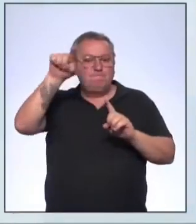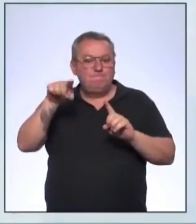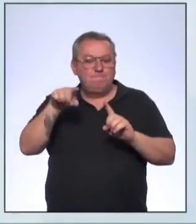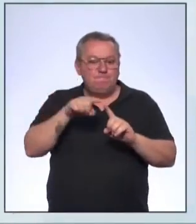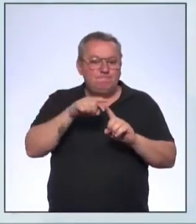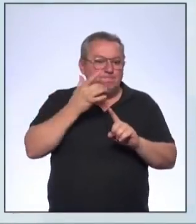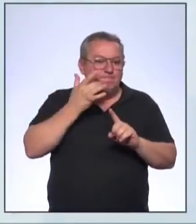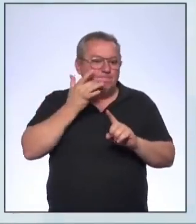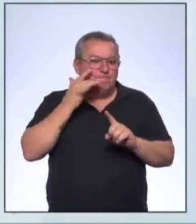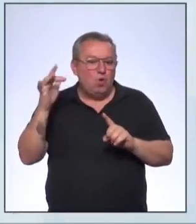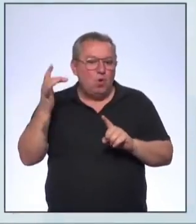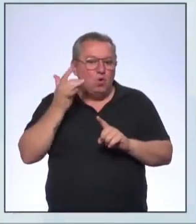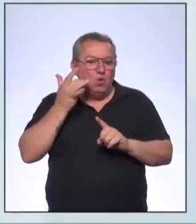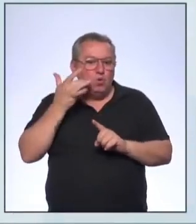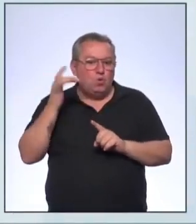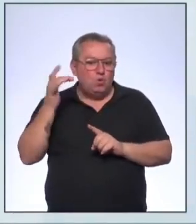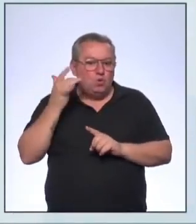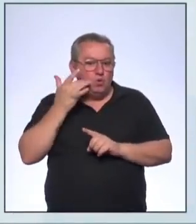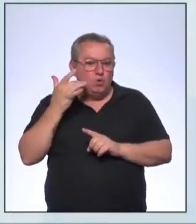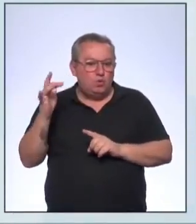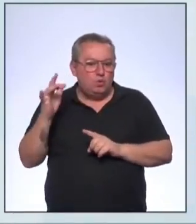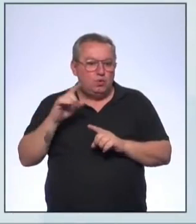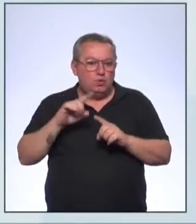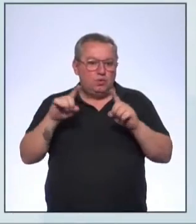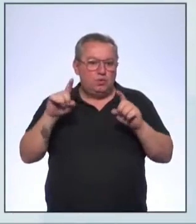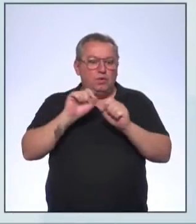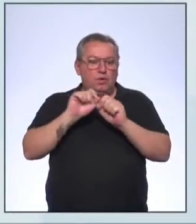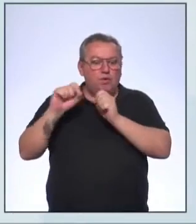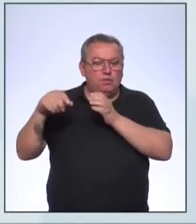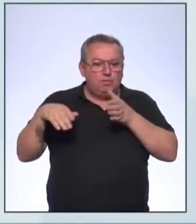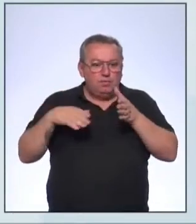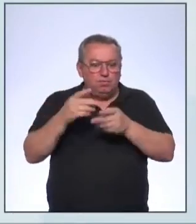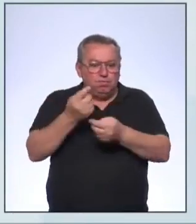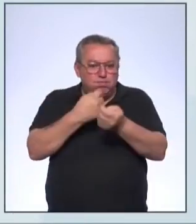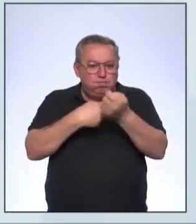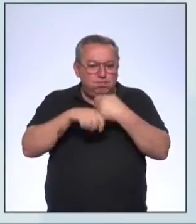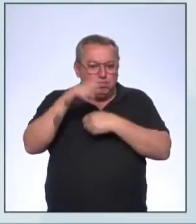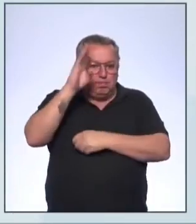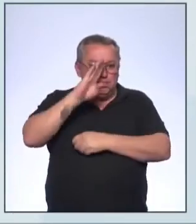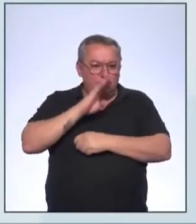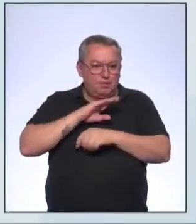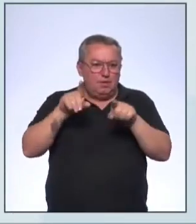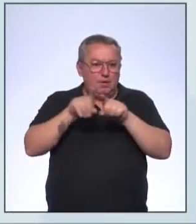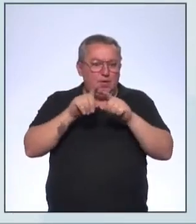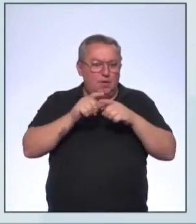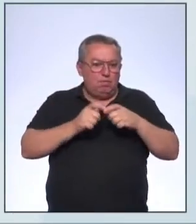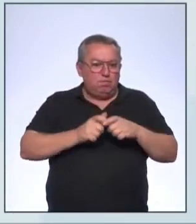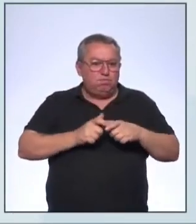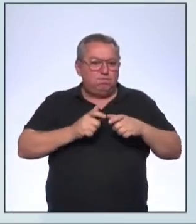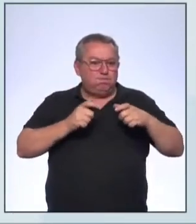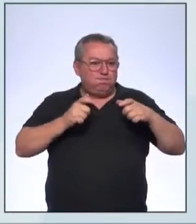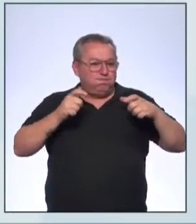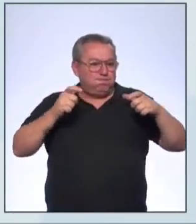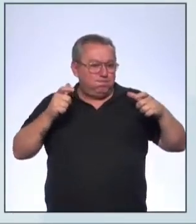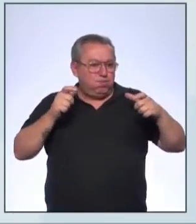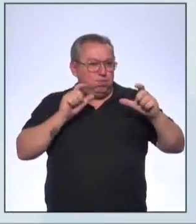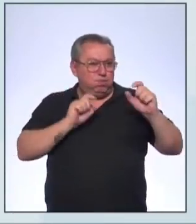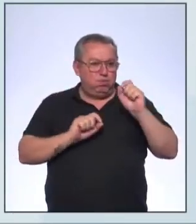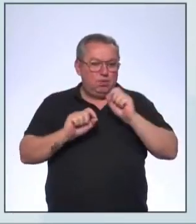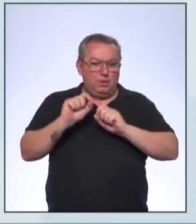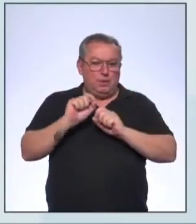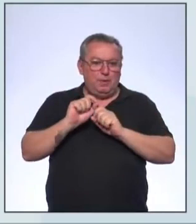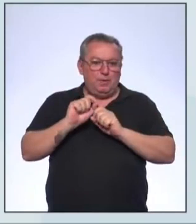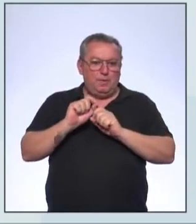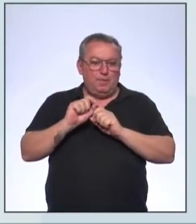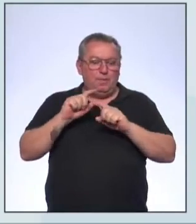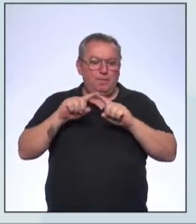ciclo do ouro foi uma grande, né, rota comercial e econômica para o Brasil, né, e acabou expandindo aí, logicamente, para